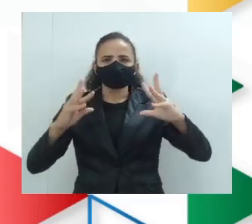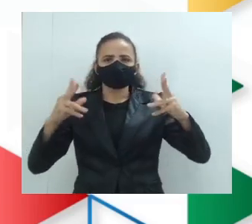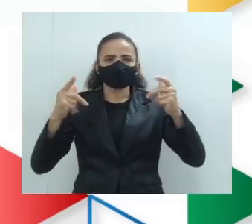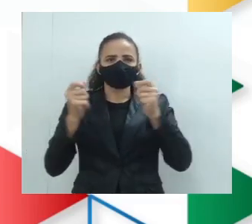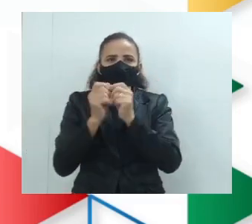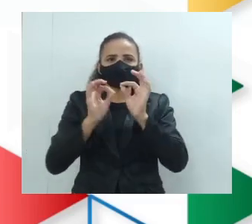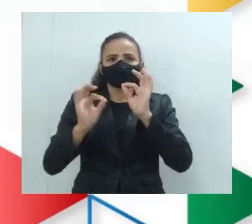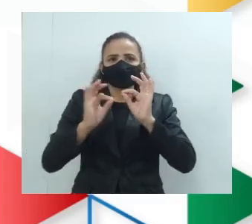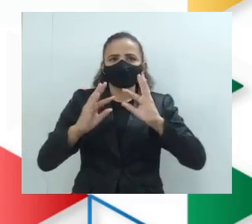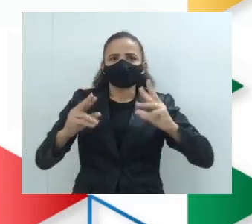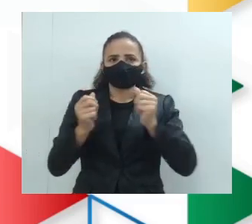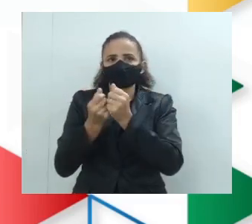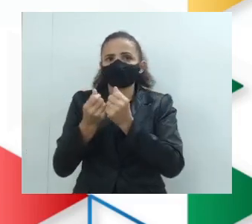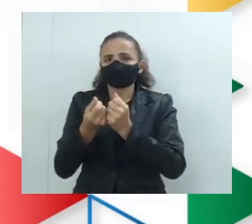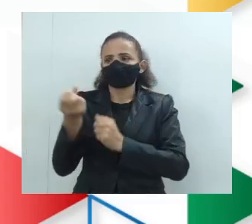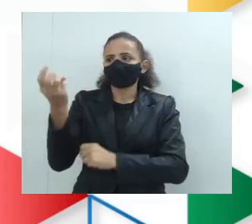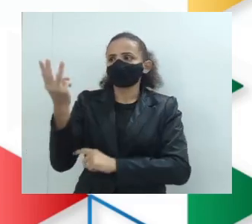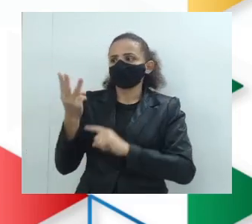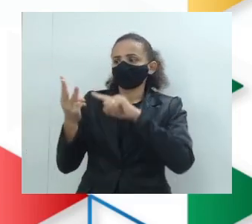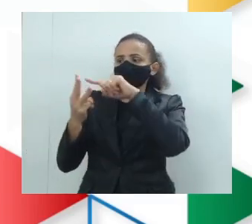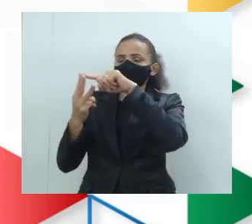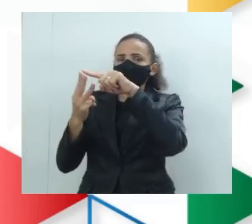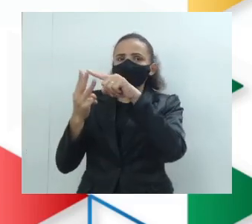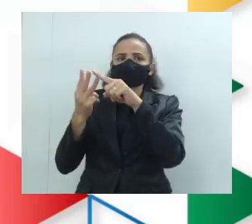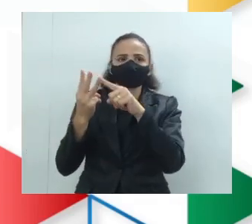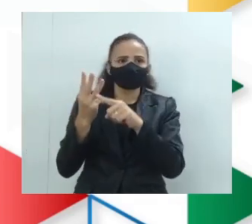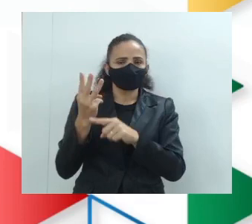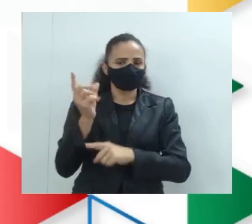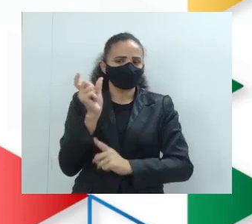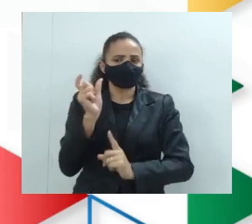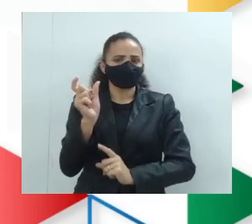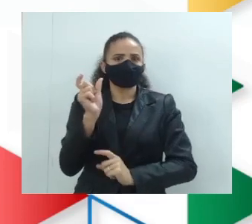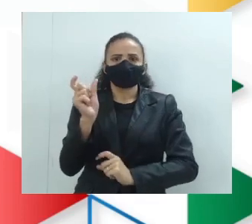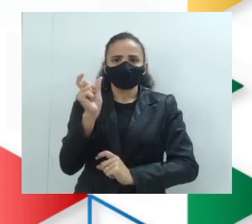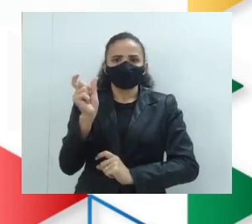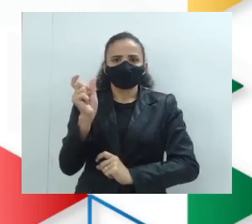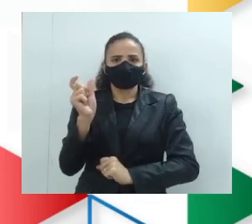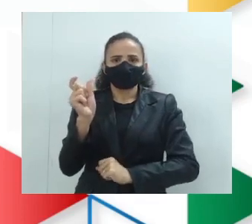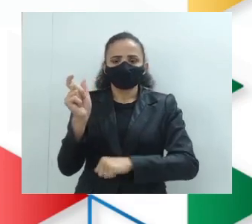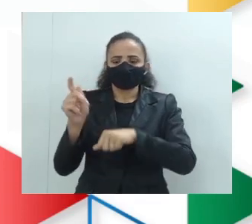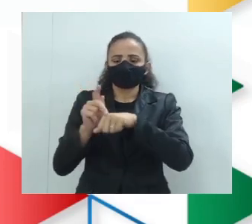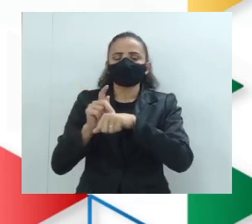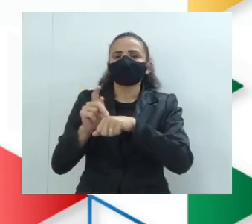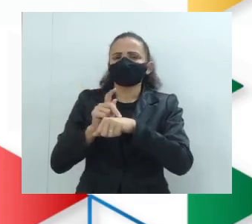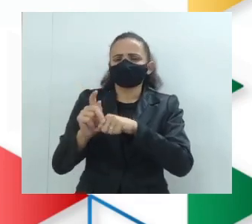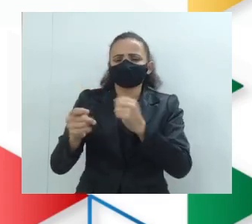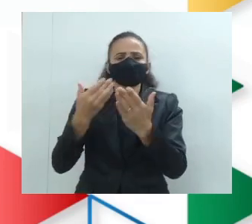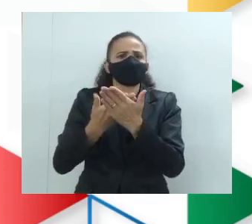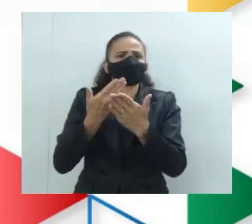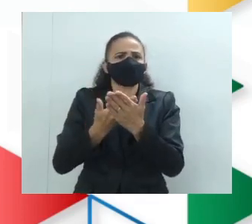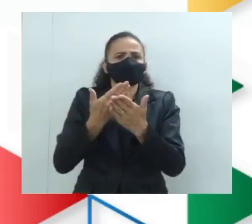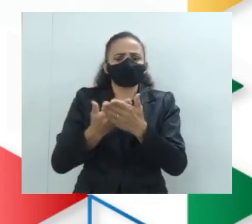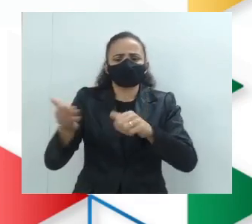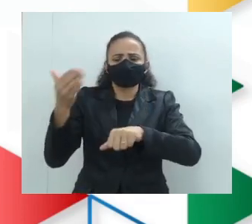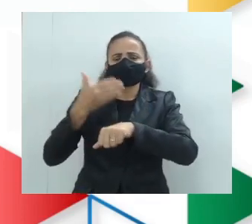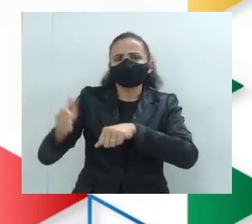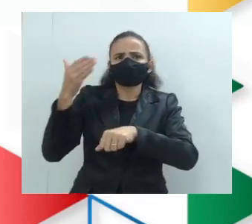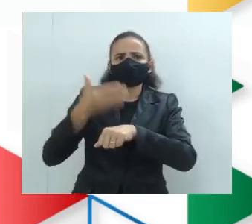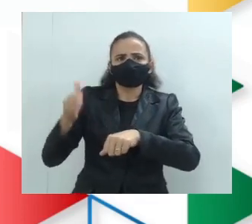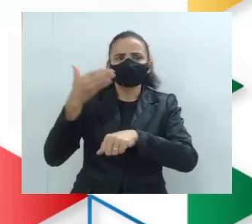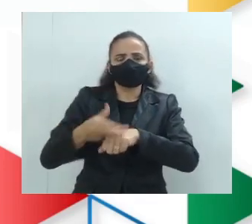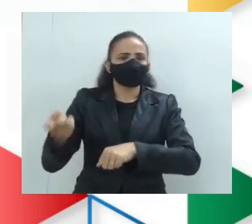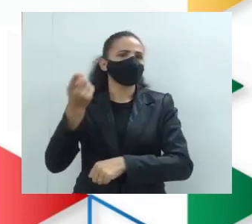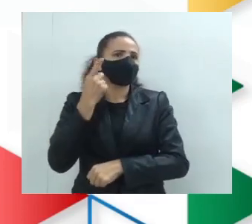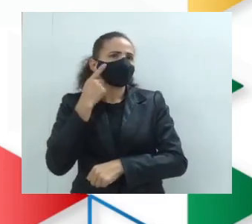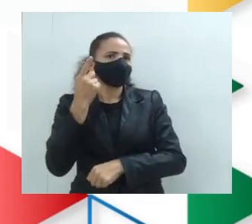de translação e a de rotação, tá bom? Não precisa decorar, a gente vai fazer um monte de exercício e você vai acompanhar comigo. Vou